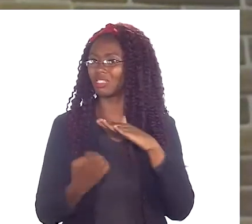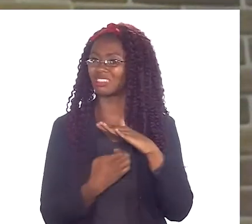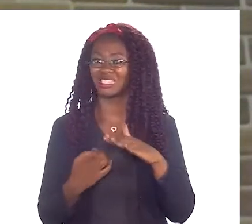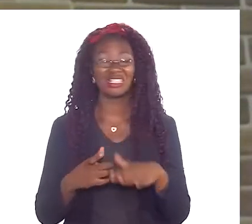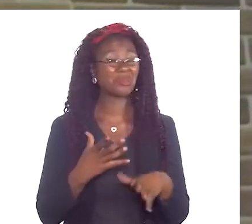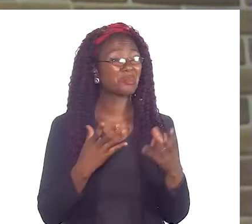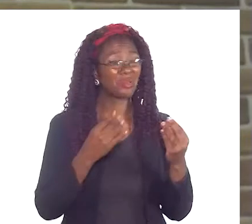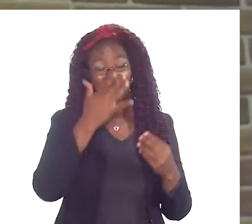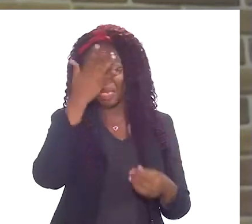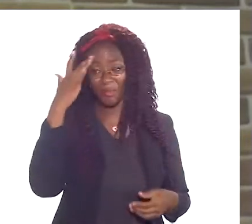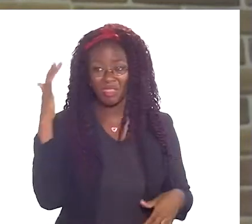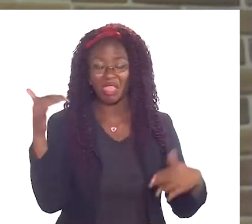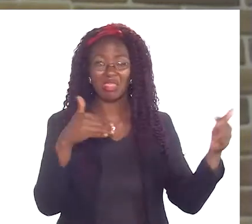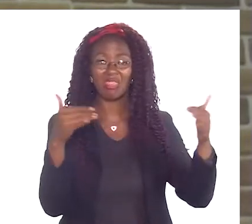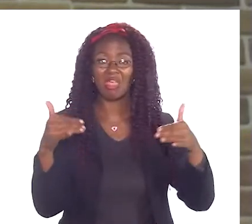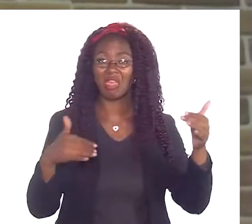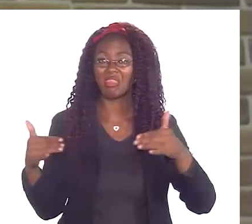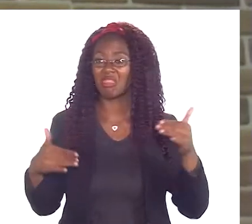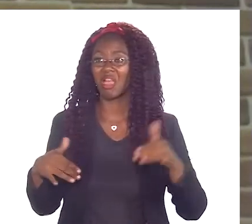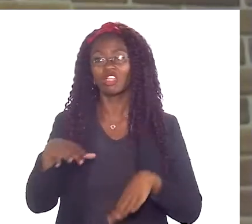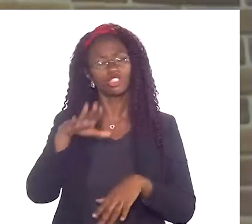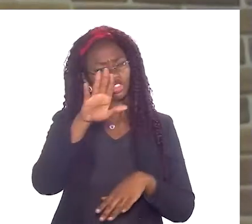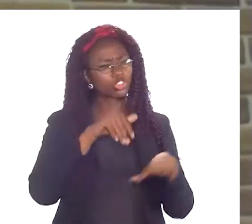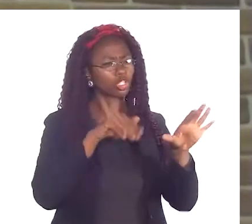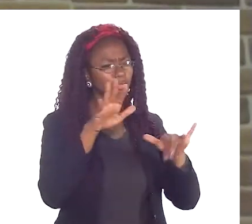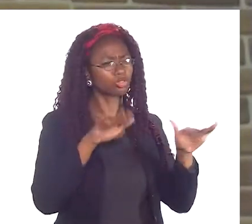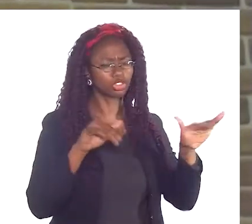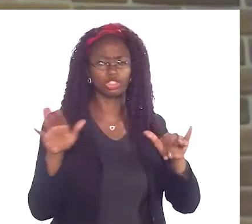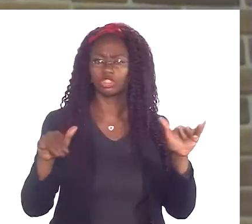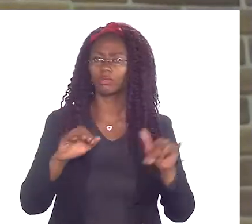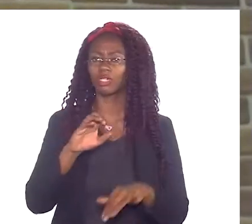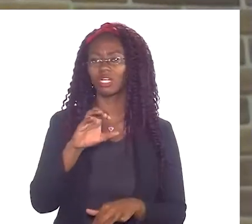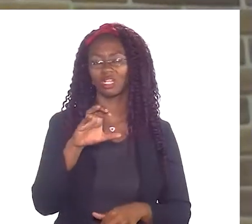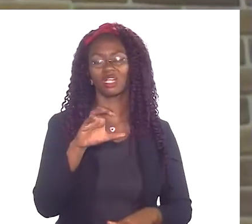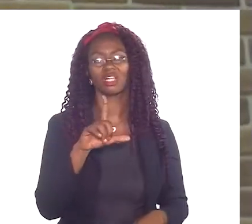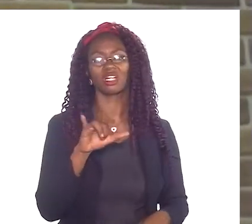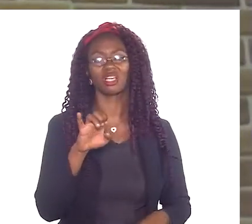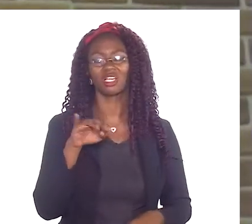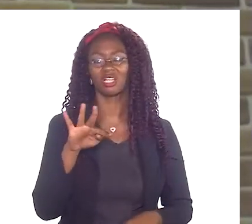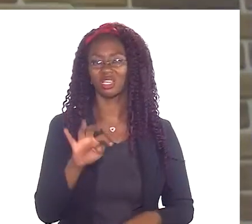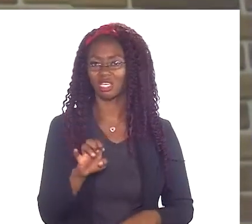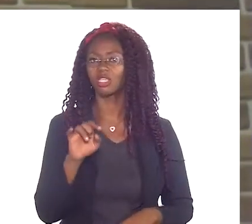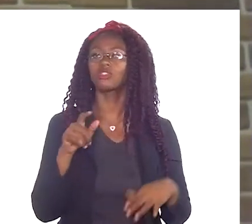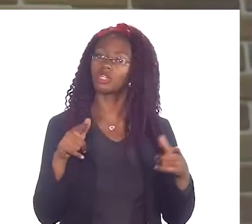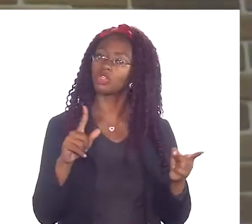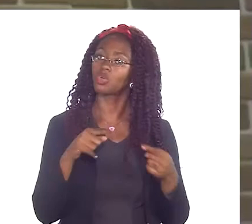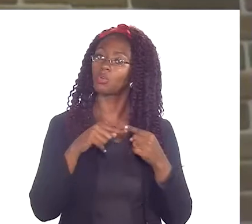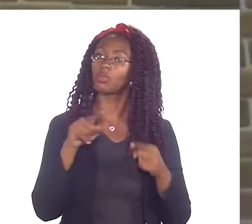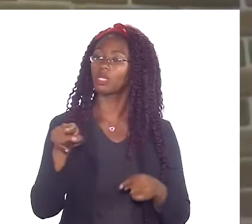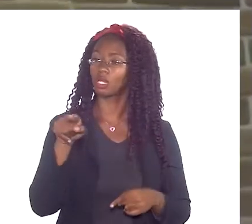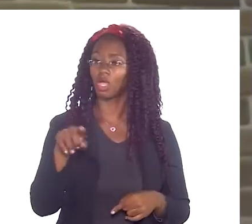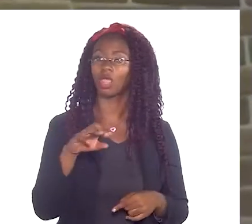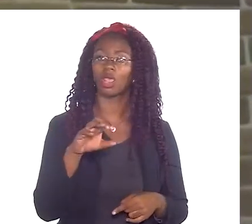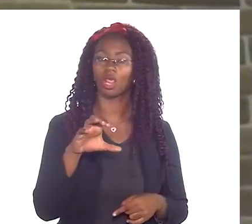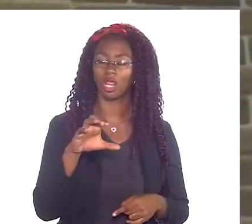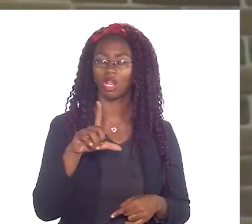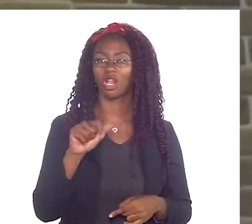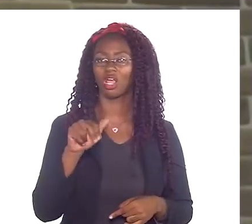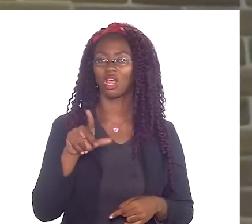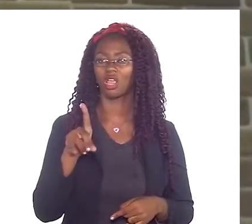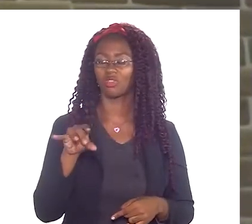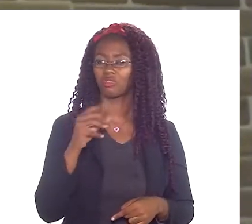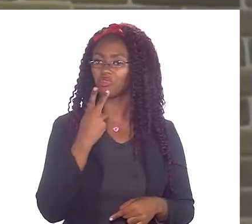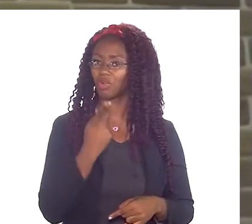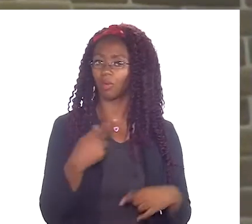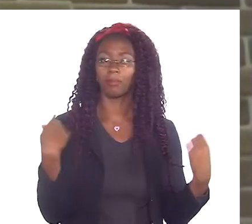One para conquistar emprego nos nossos clientes. E a gente tem algumas dicas que a gente fala que está muito alinhado com o que o Cláudio falou, que é assim,